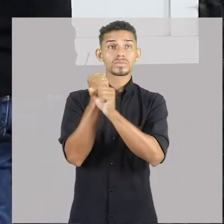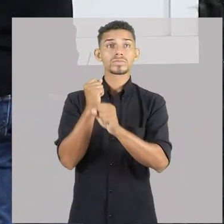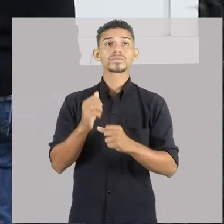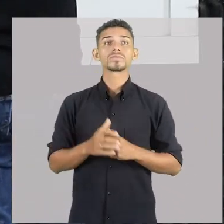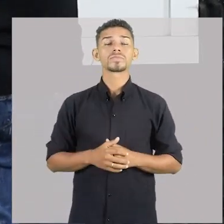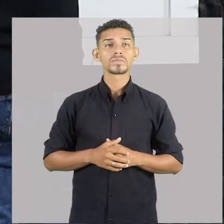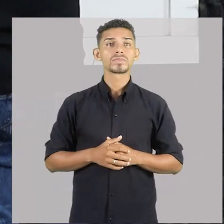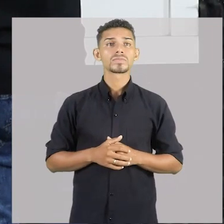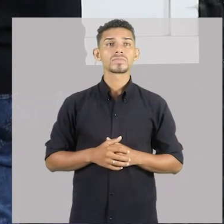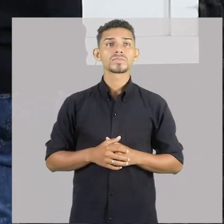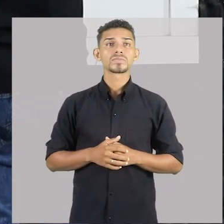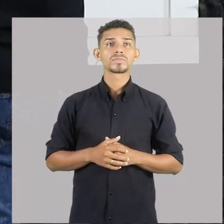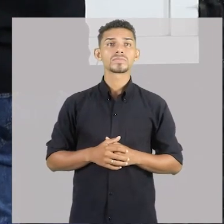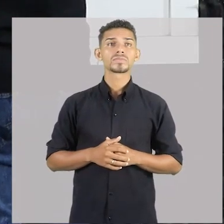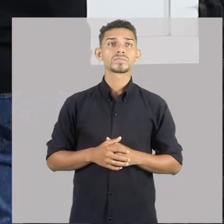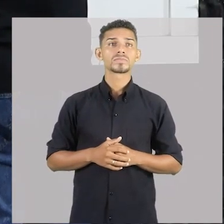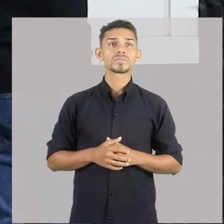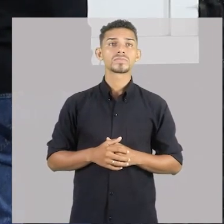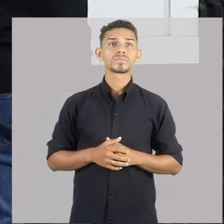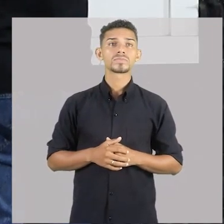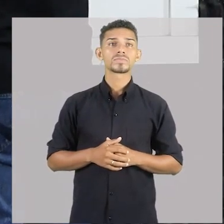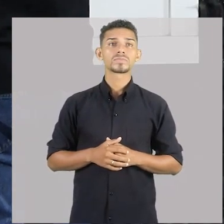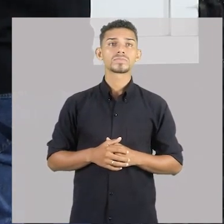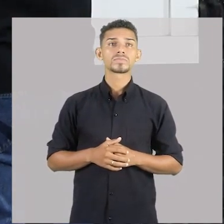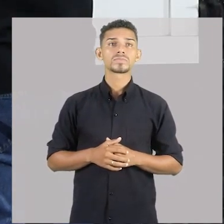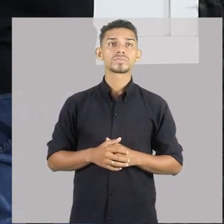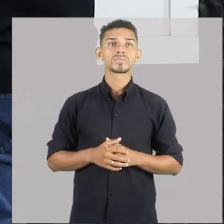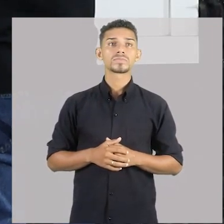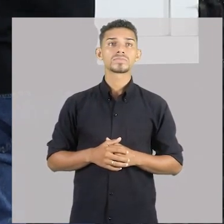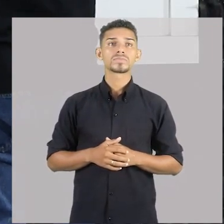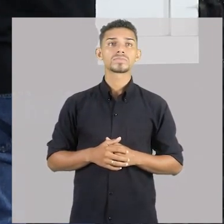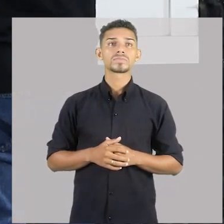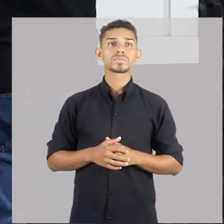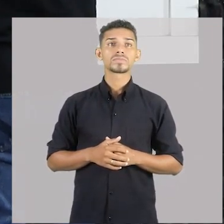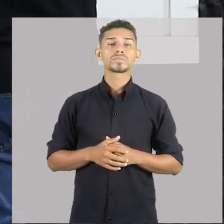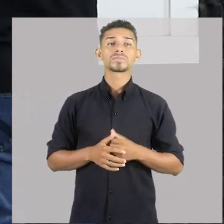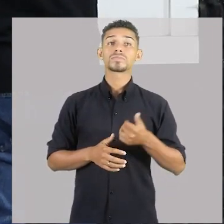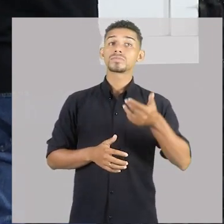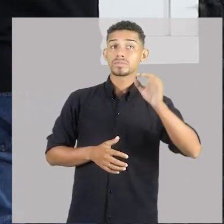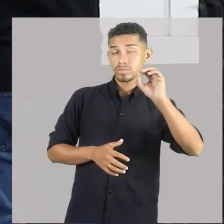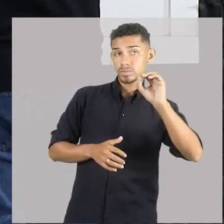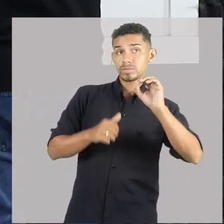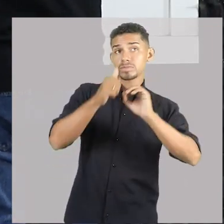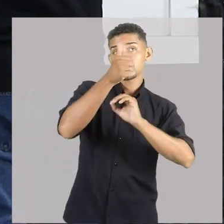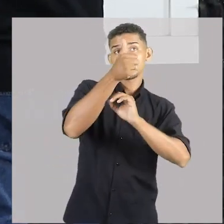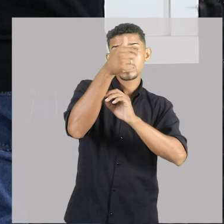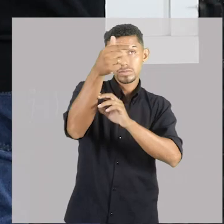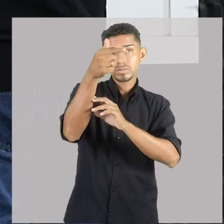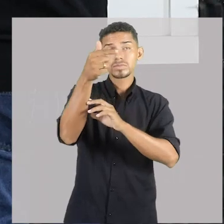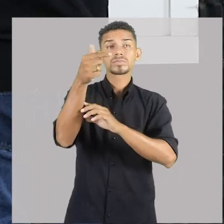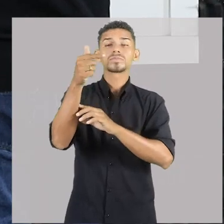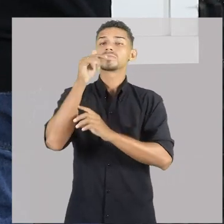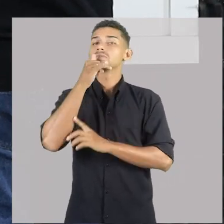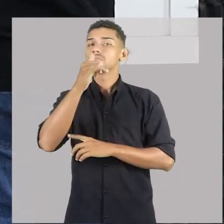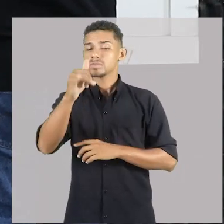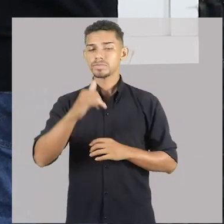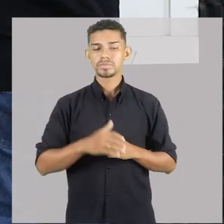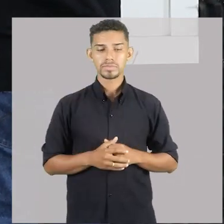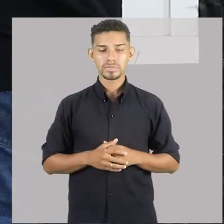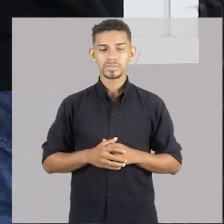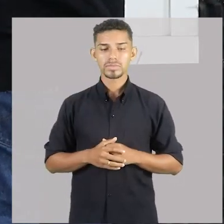número é 10 elevado à 17ª elétrons ou portadores de cargas.